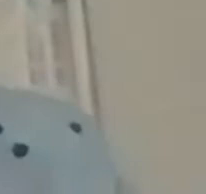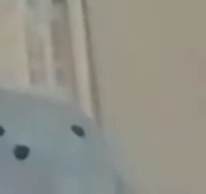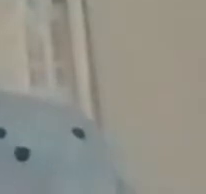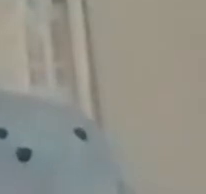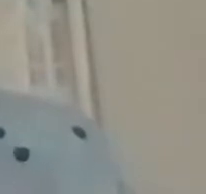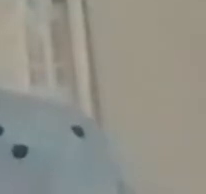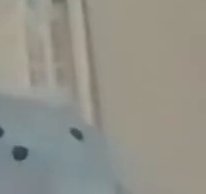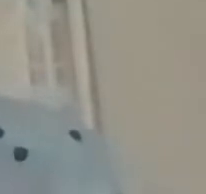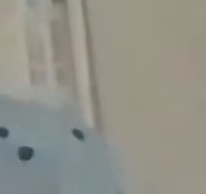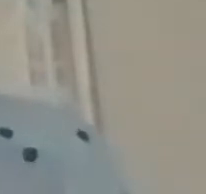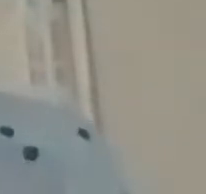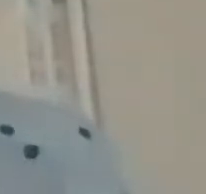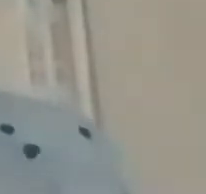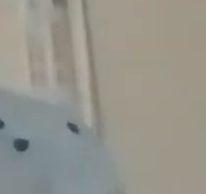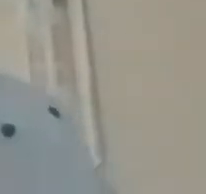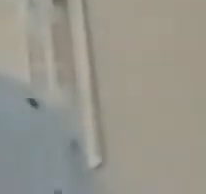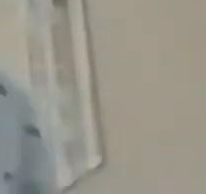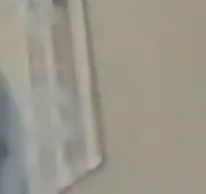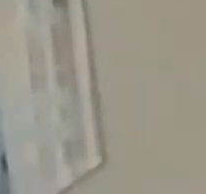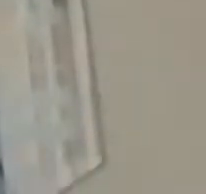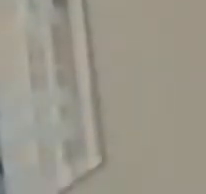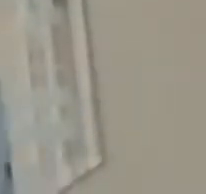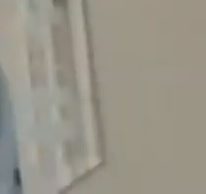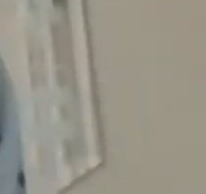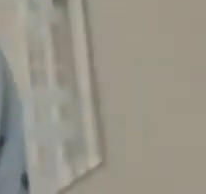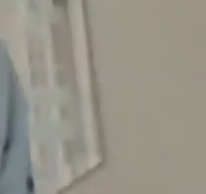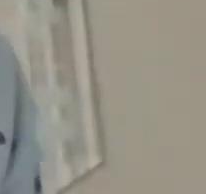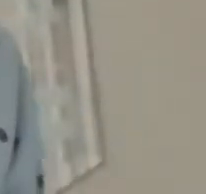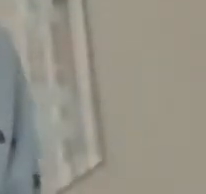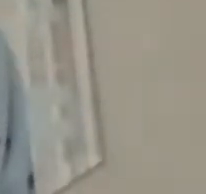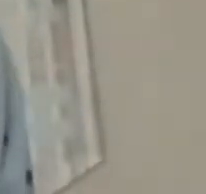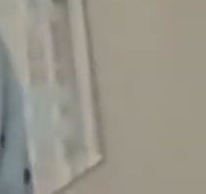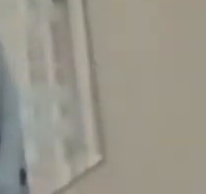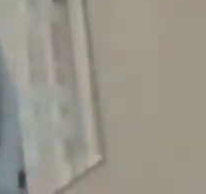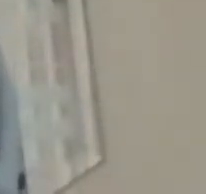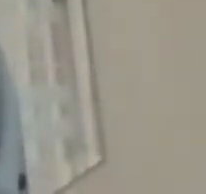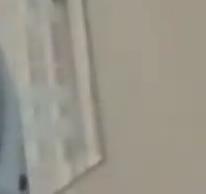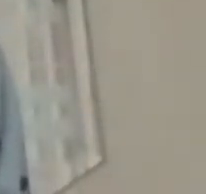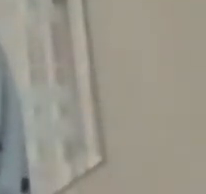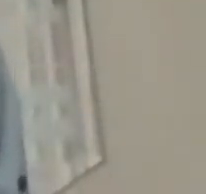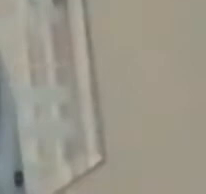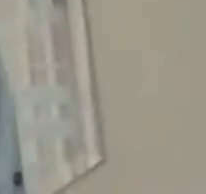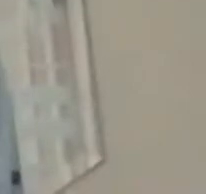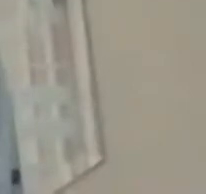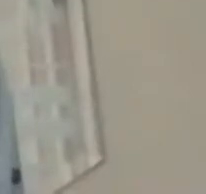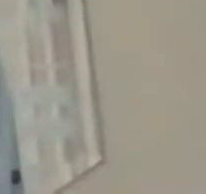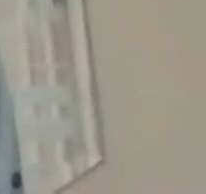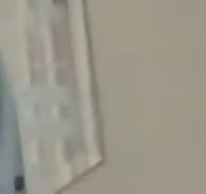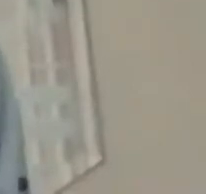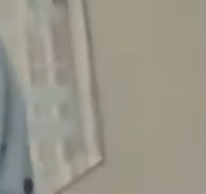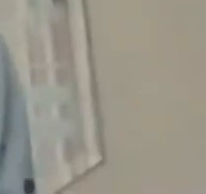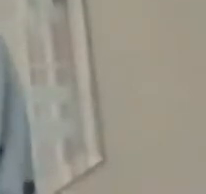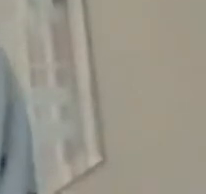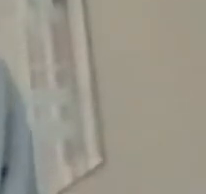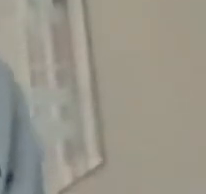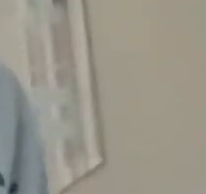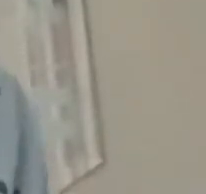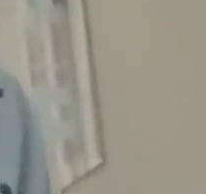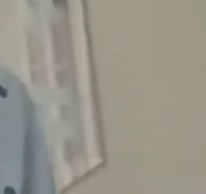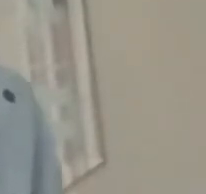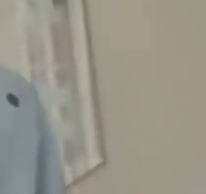tivemos conversando e realmente ele, antes até dessa reunião, ele já tinha apontado